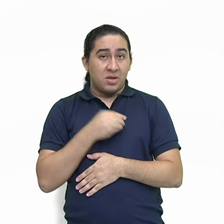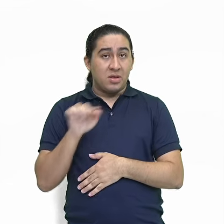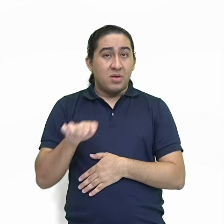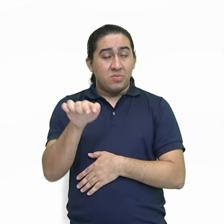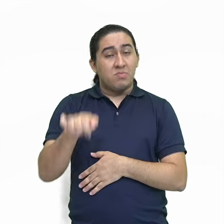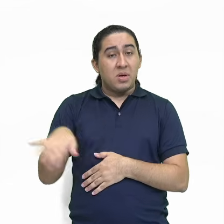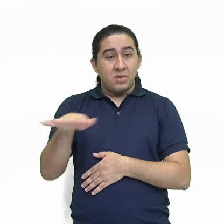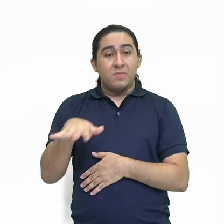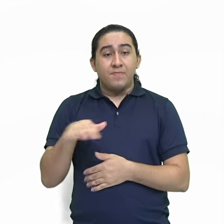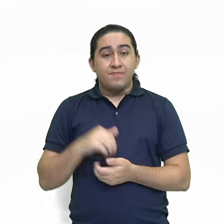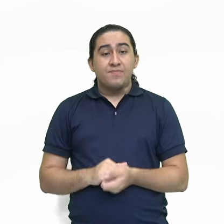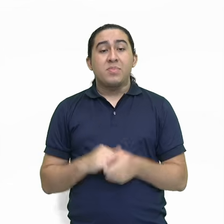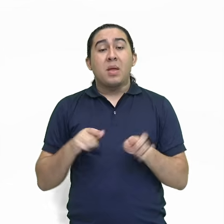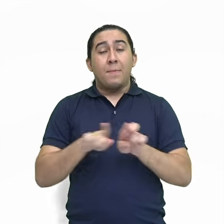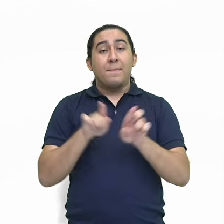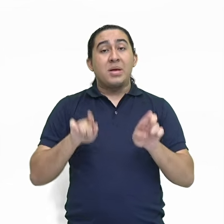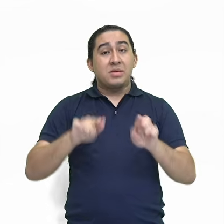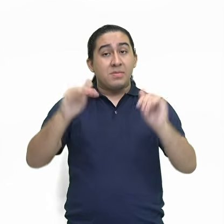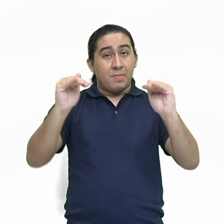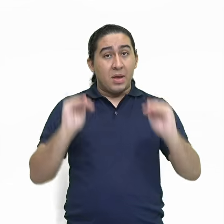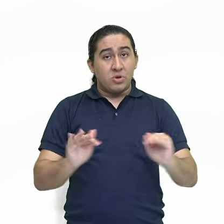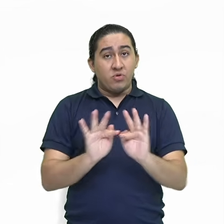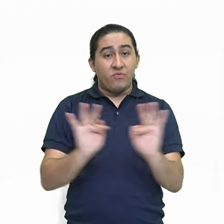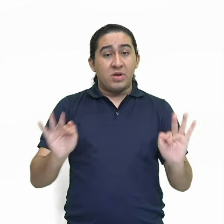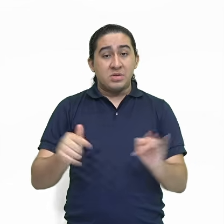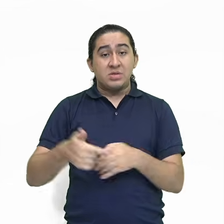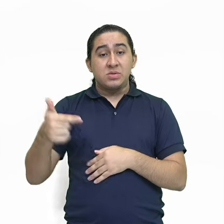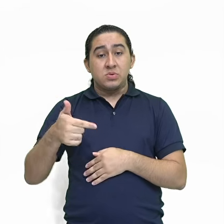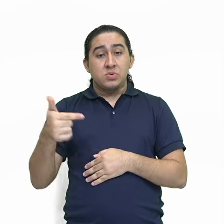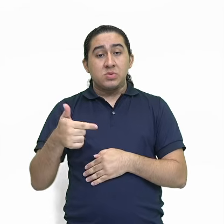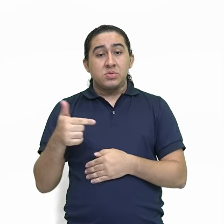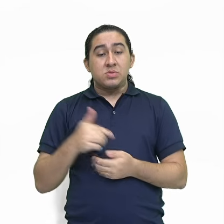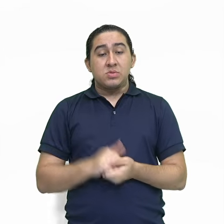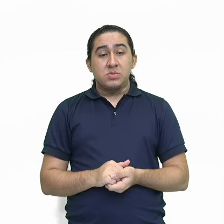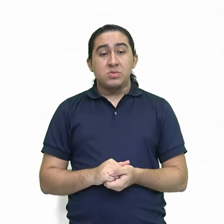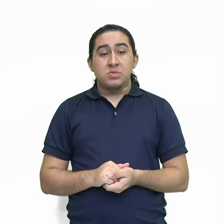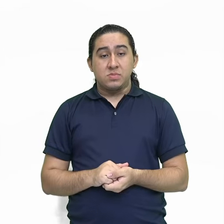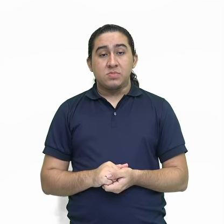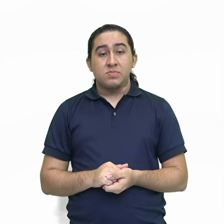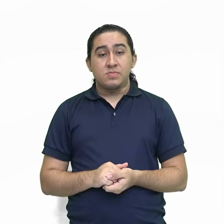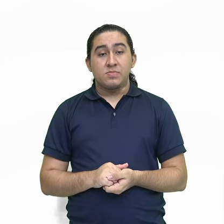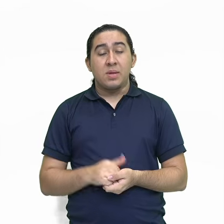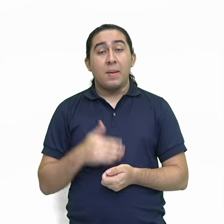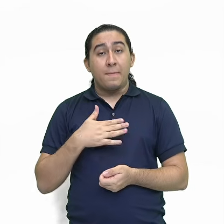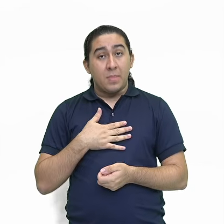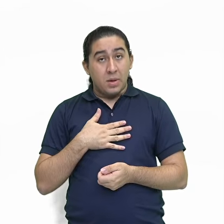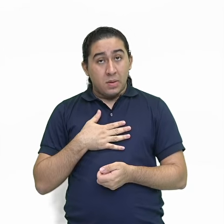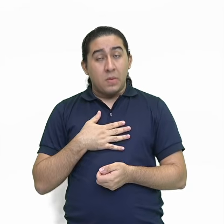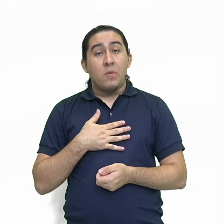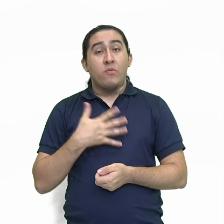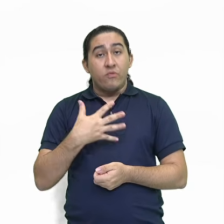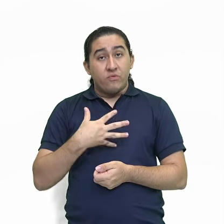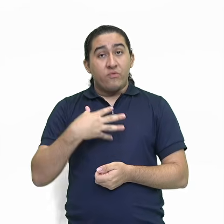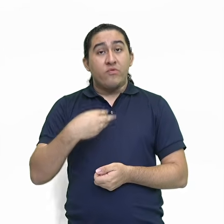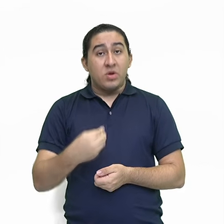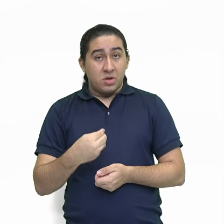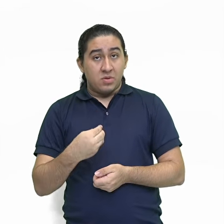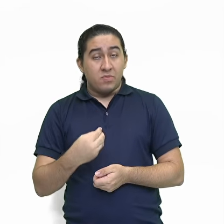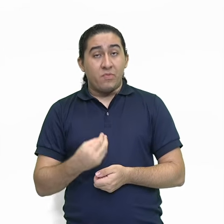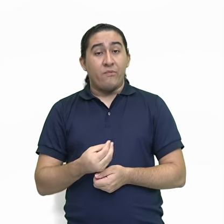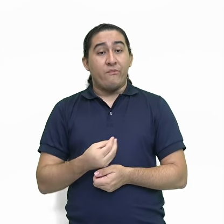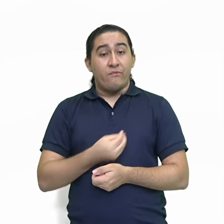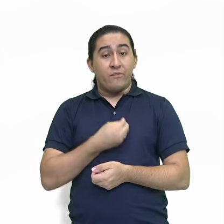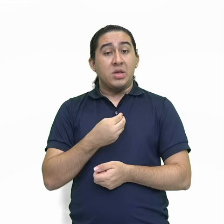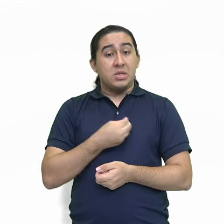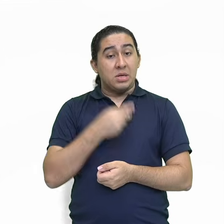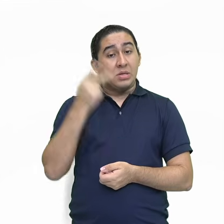Então, já o segundo, meu filho, que mora em São Paulo, chegará hoje, né?